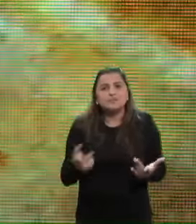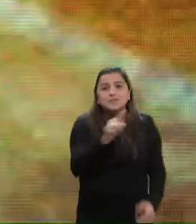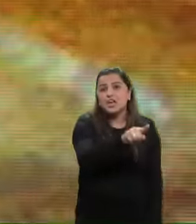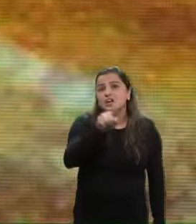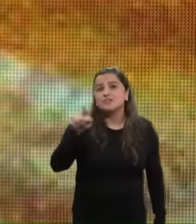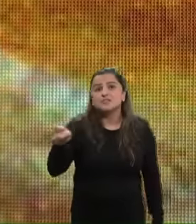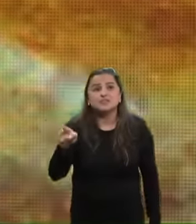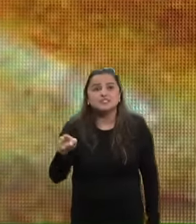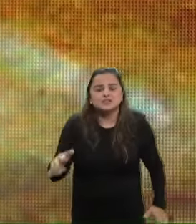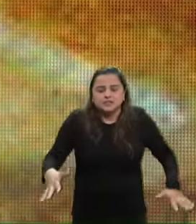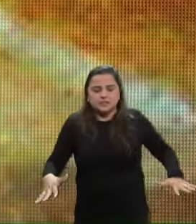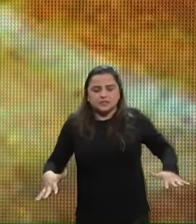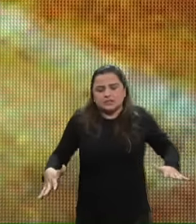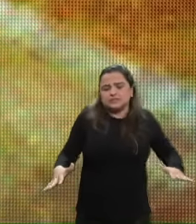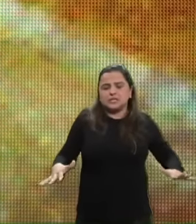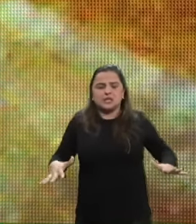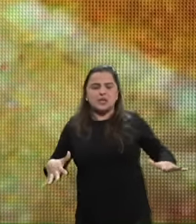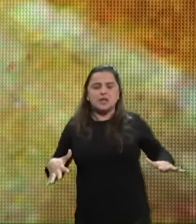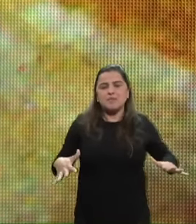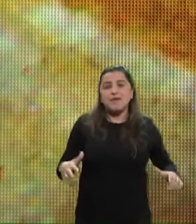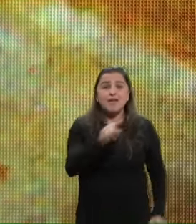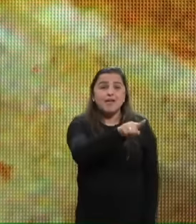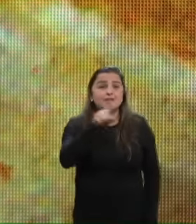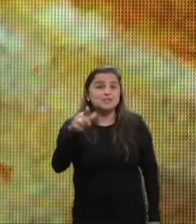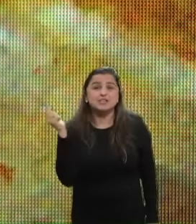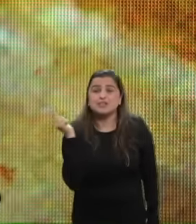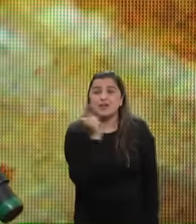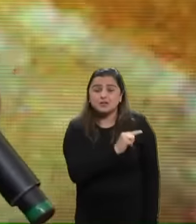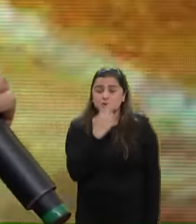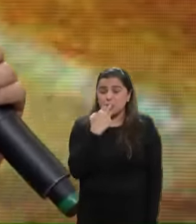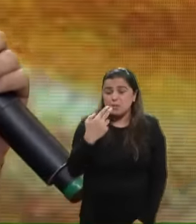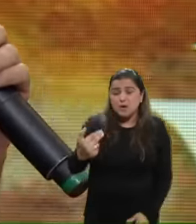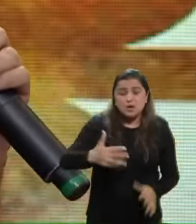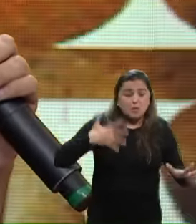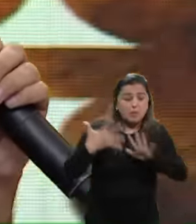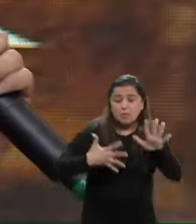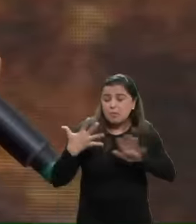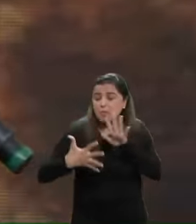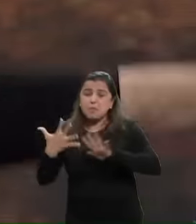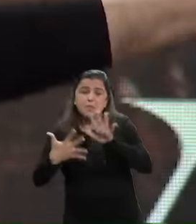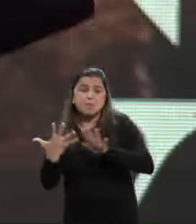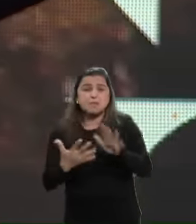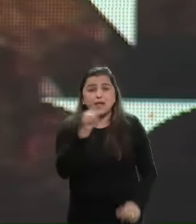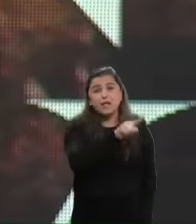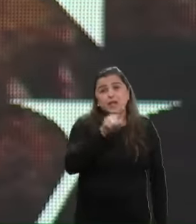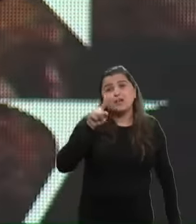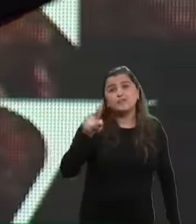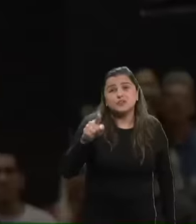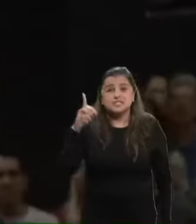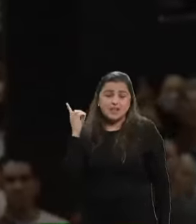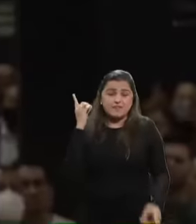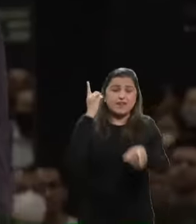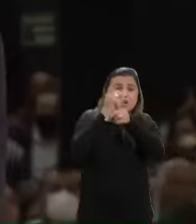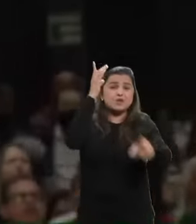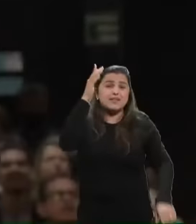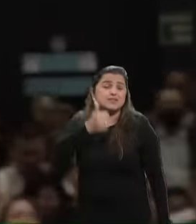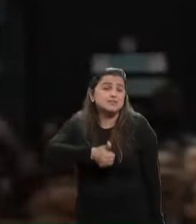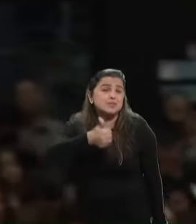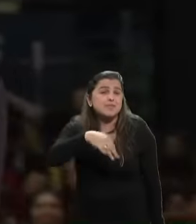Você não vai parar de tremer. Você não vai conseguir parar de falar em língua. Você vai se reencontrar com o primeiro